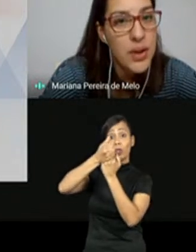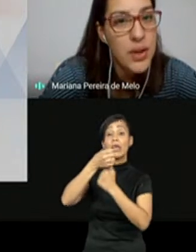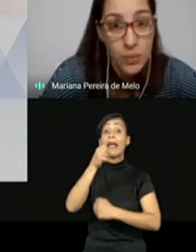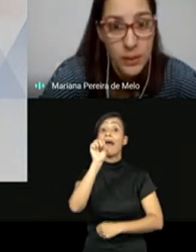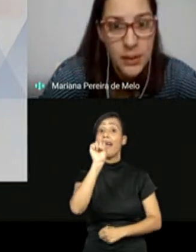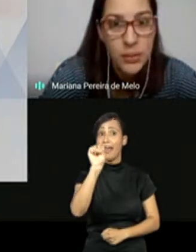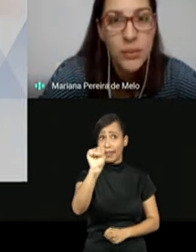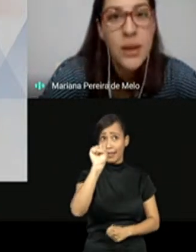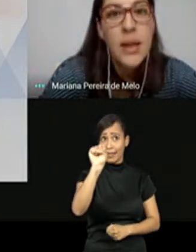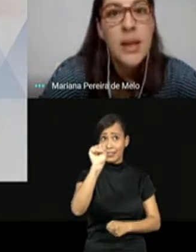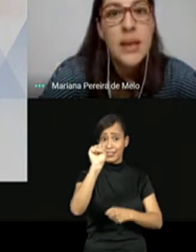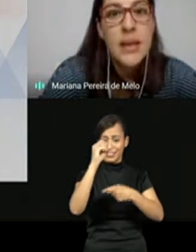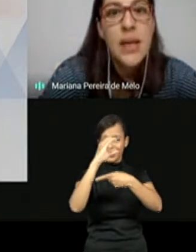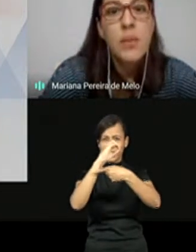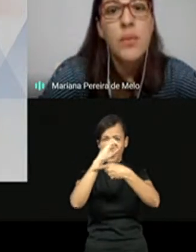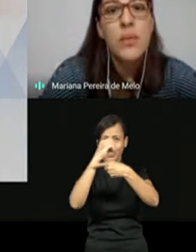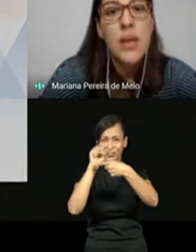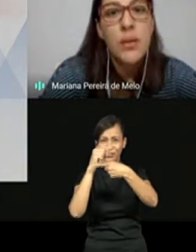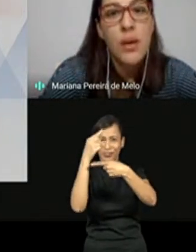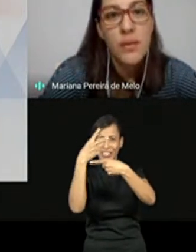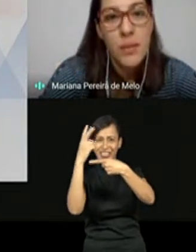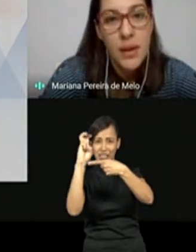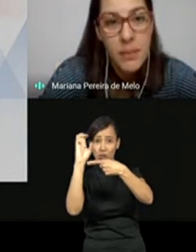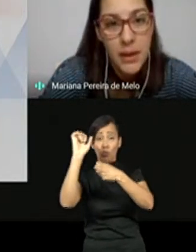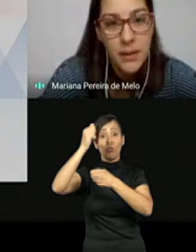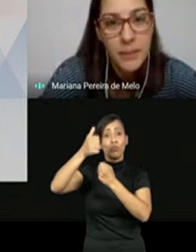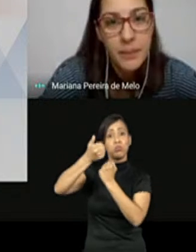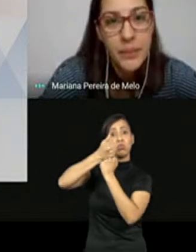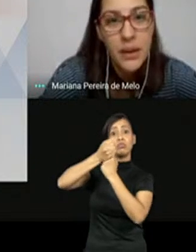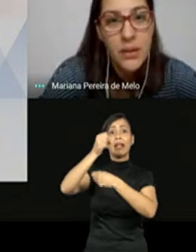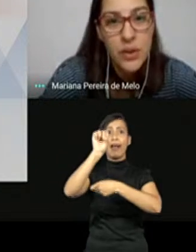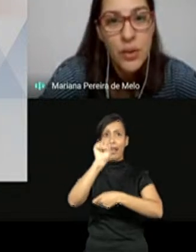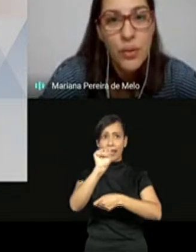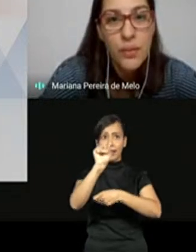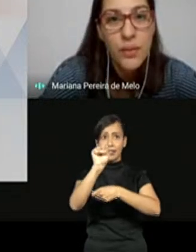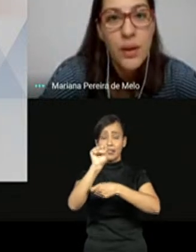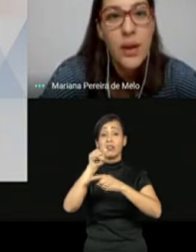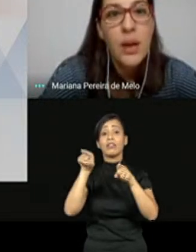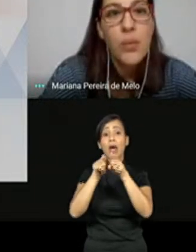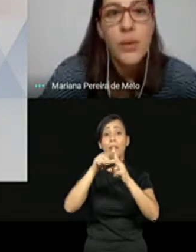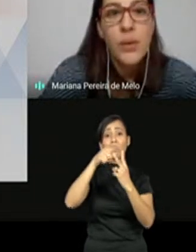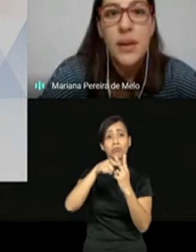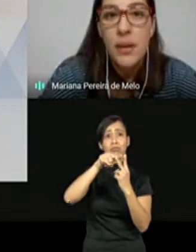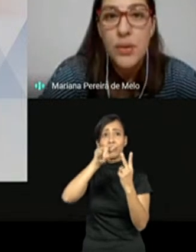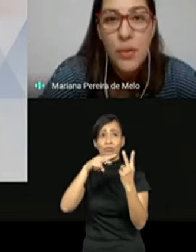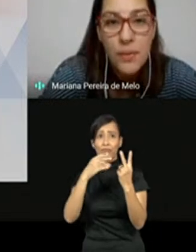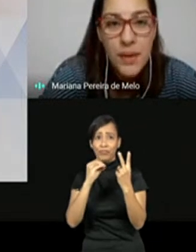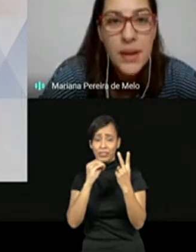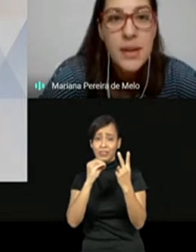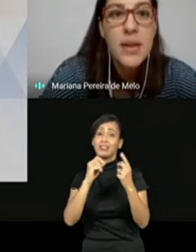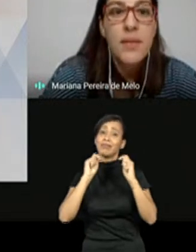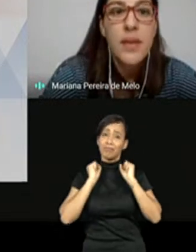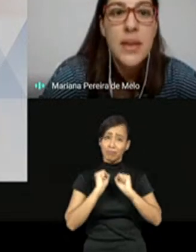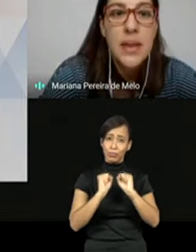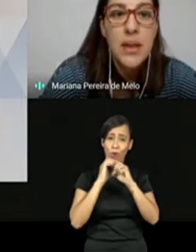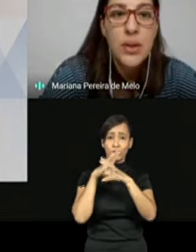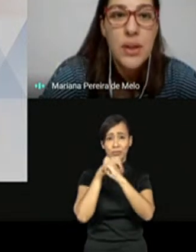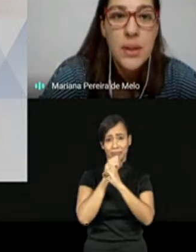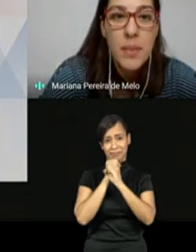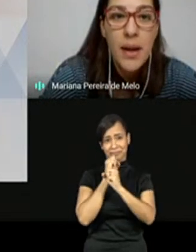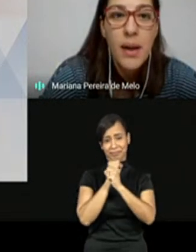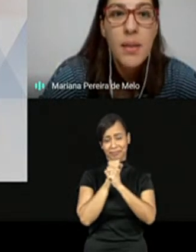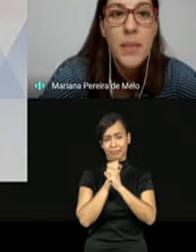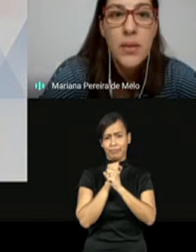N, calculando, dá 0,0966. De novo. O intervalo de confiança vai ser